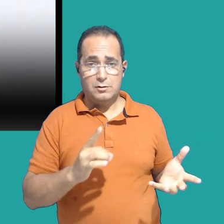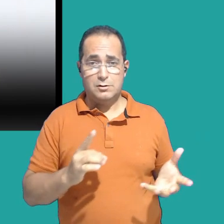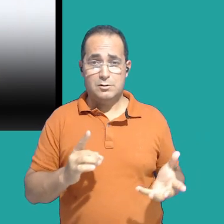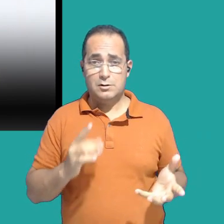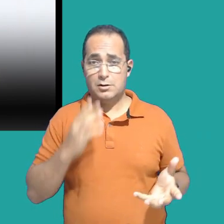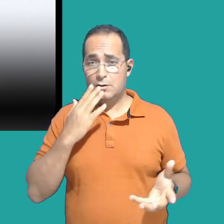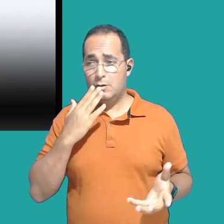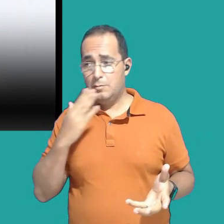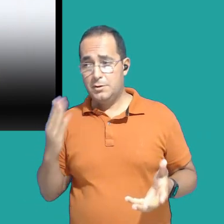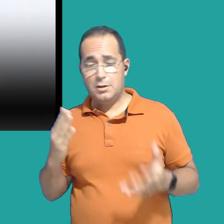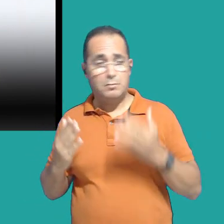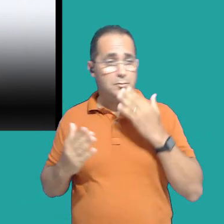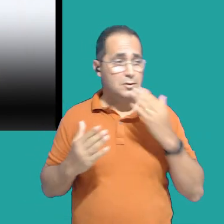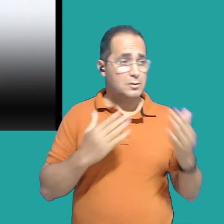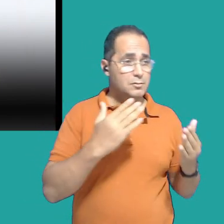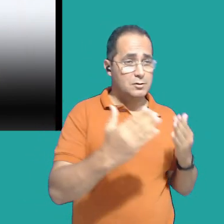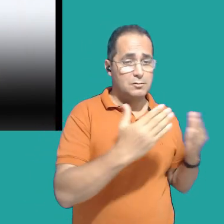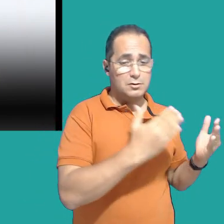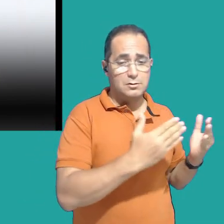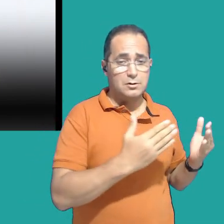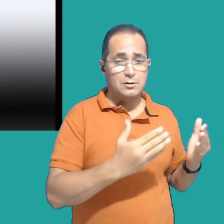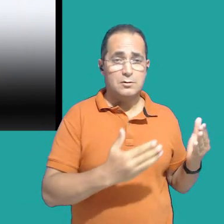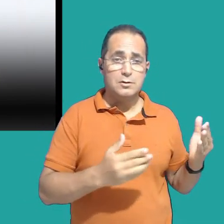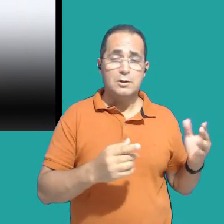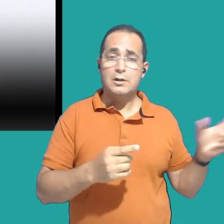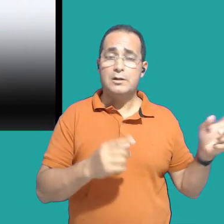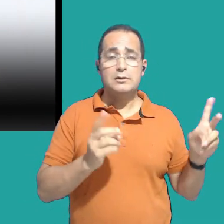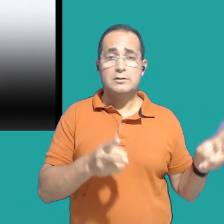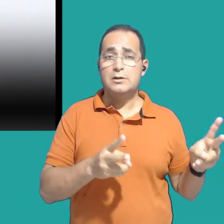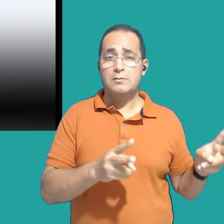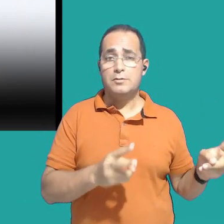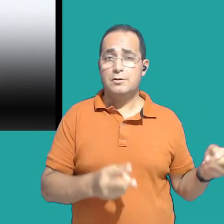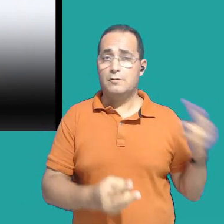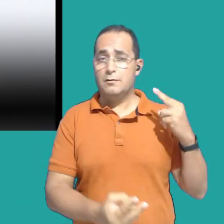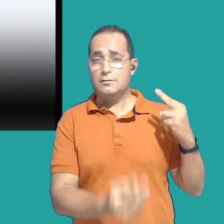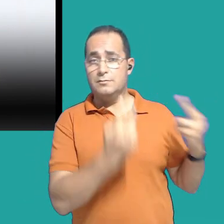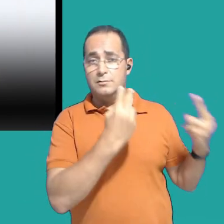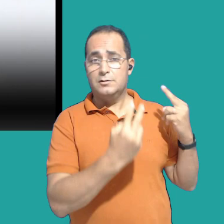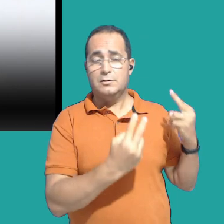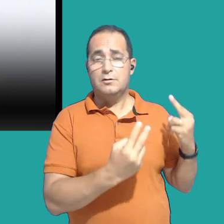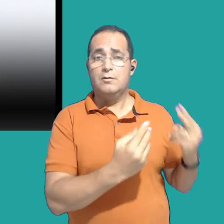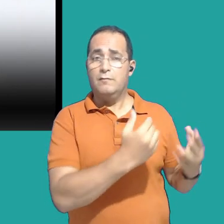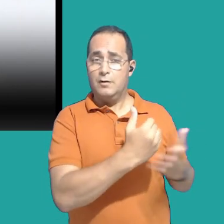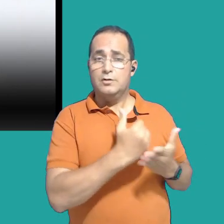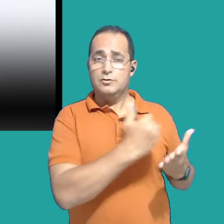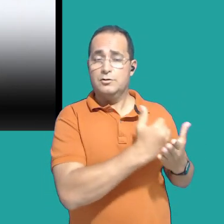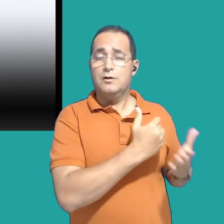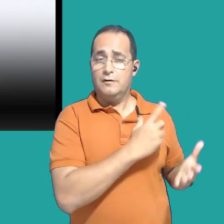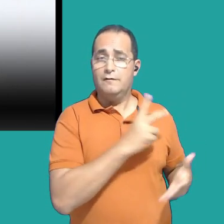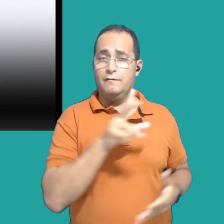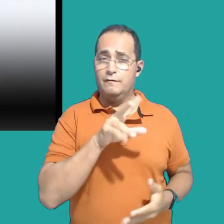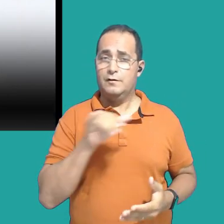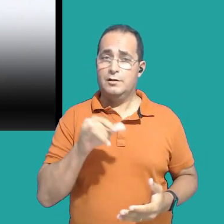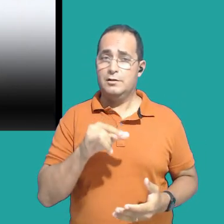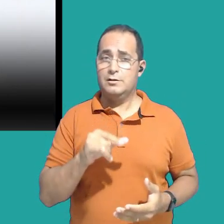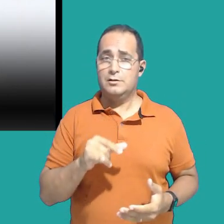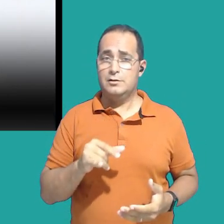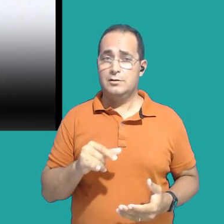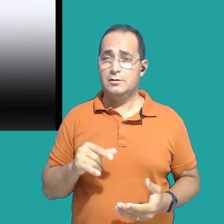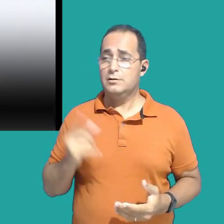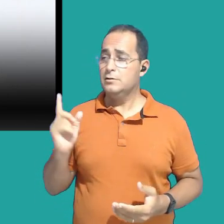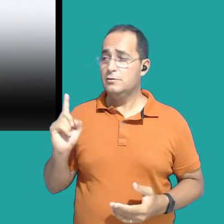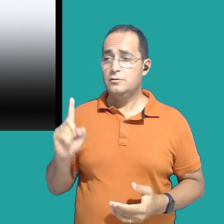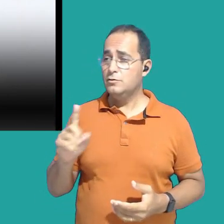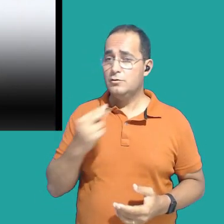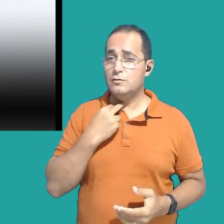Deixa ela pedir ajuda a um outro. Ou os colegas estão sempre de olho. Alguém vai ajudar. Ninguém vai deixar a pessoa ir em